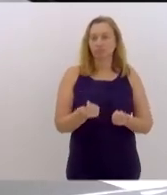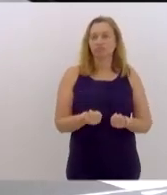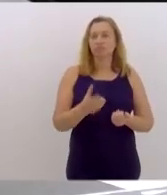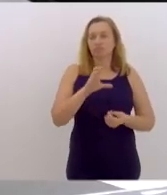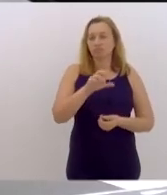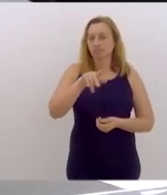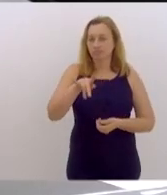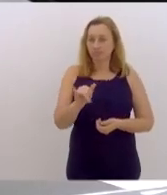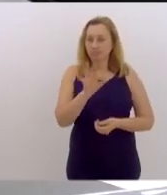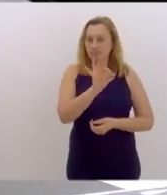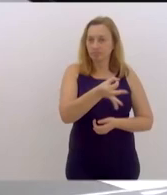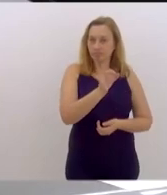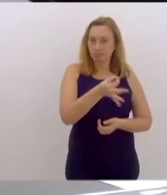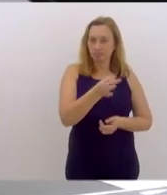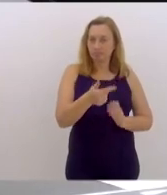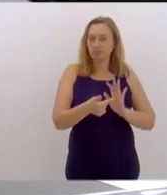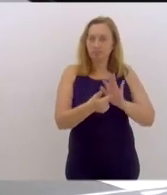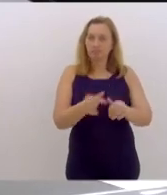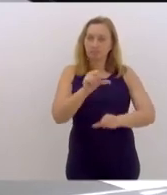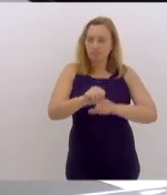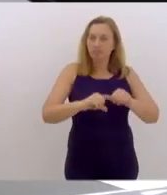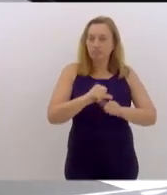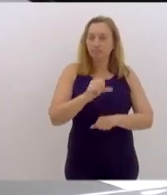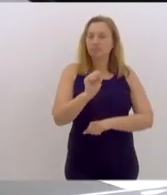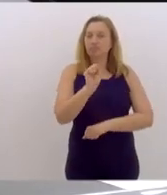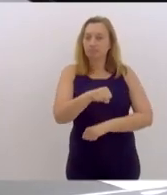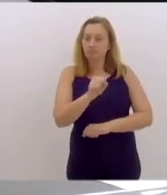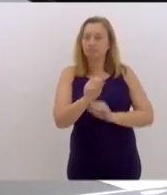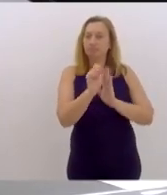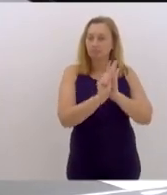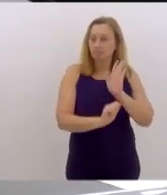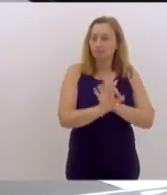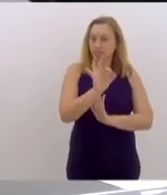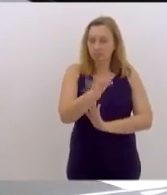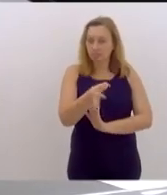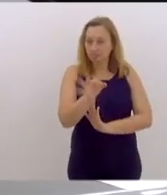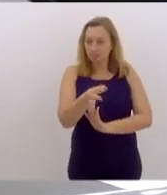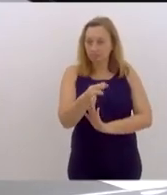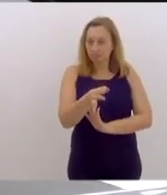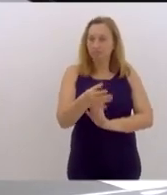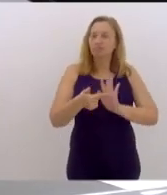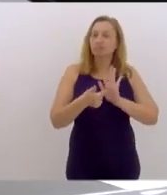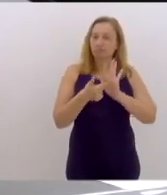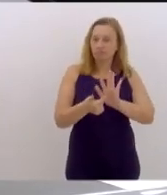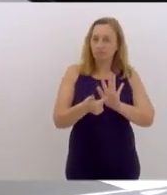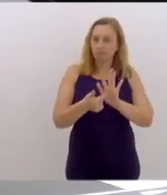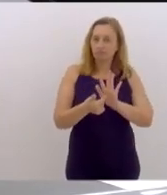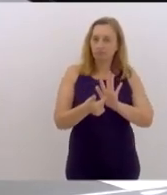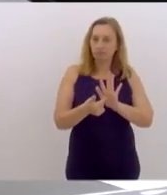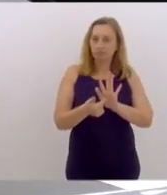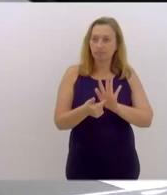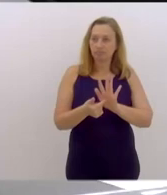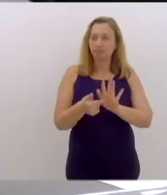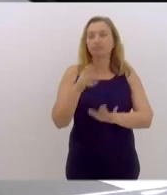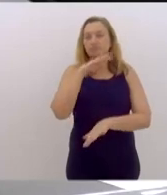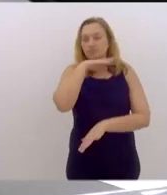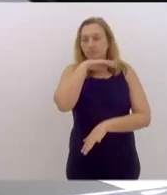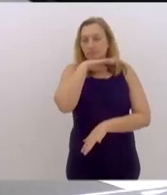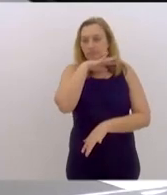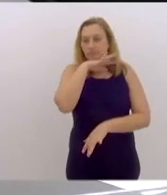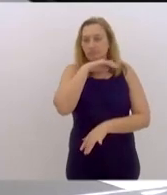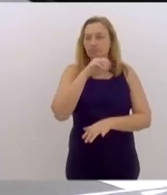apontar que isso tem que mudar e o relatório é certa ao demonstrar a precariedade